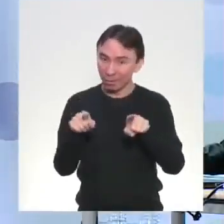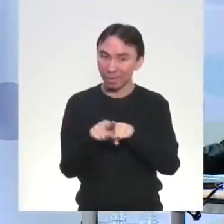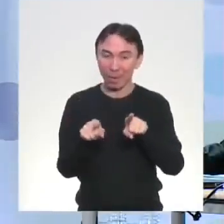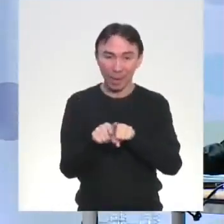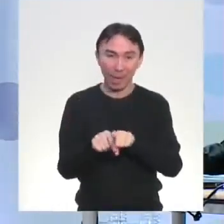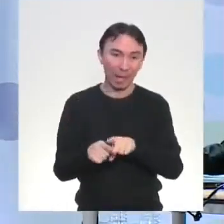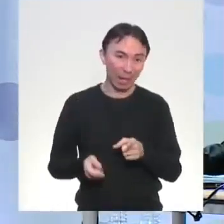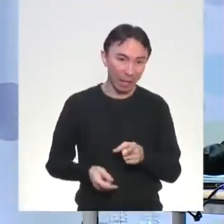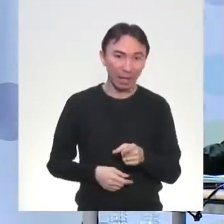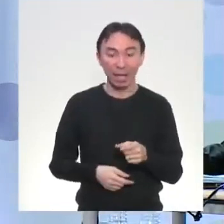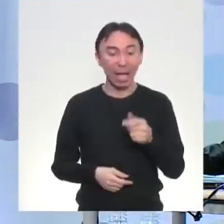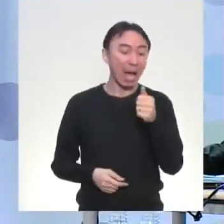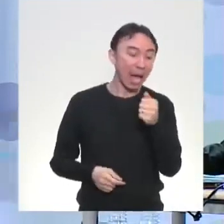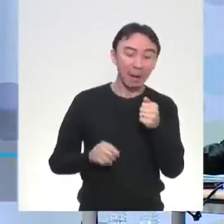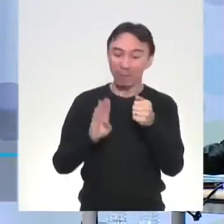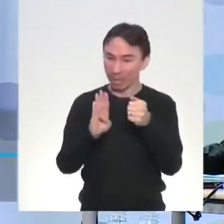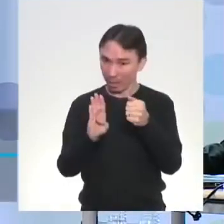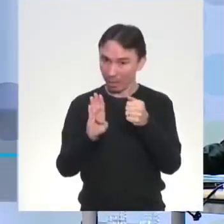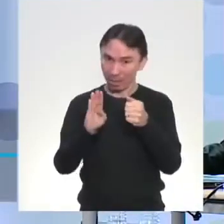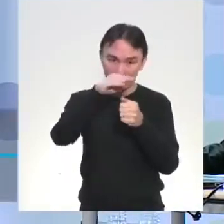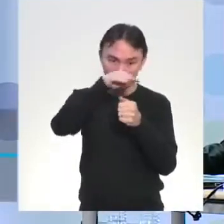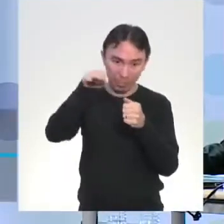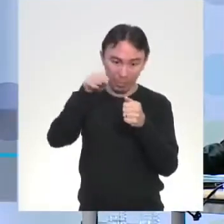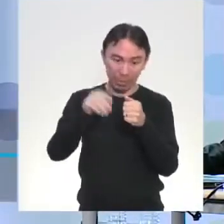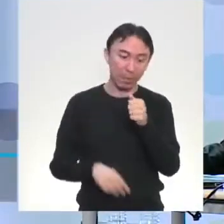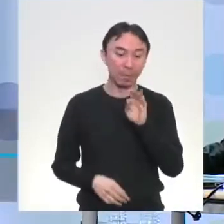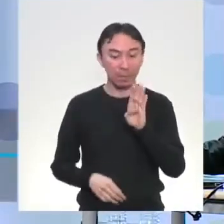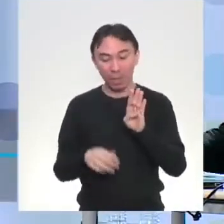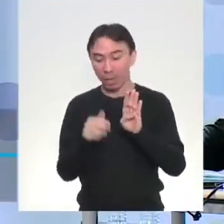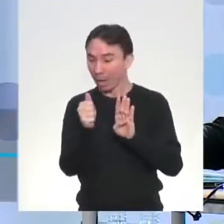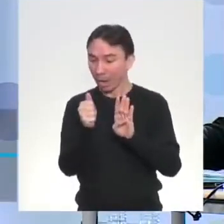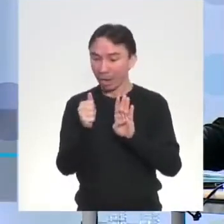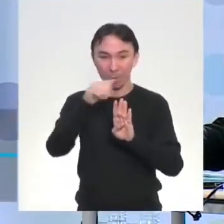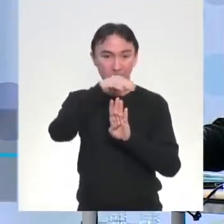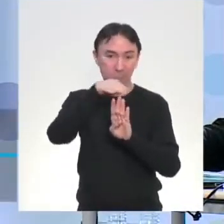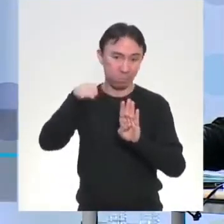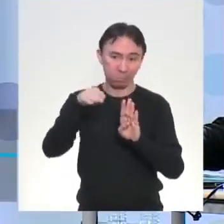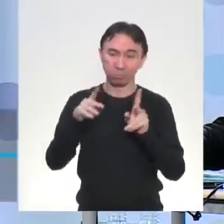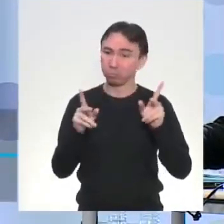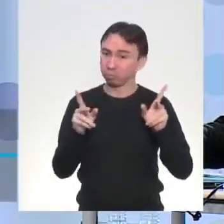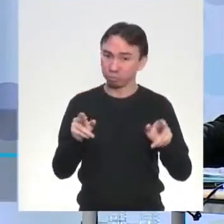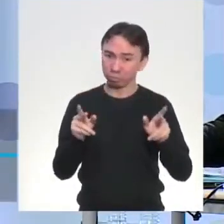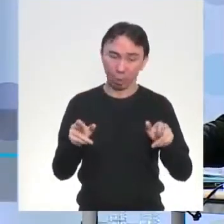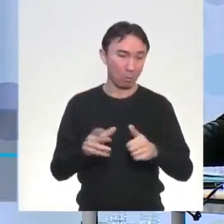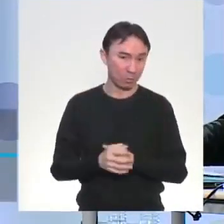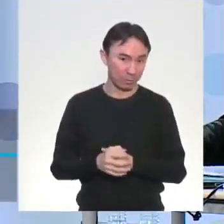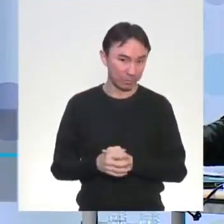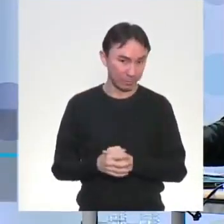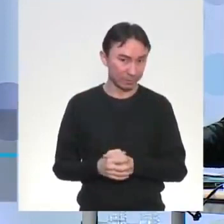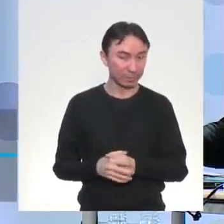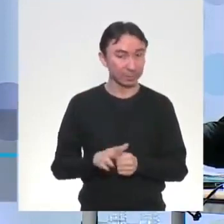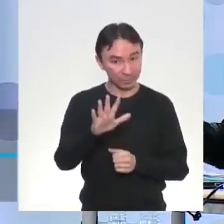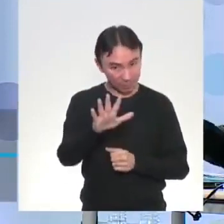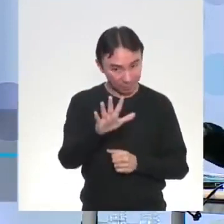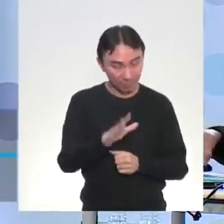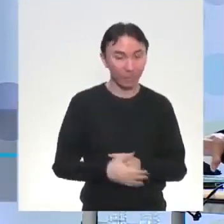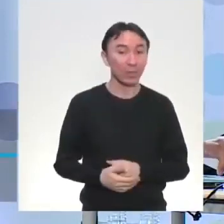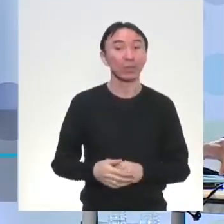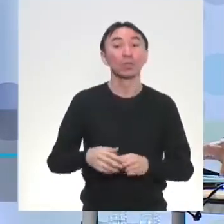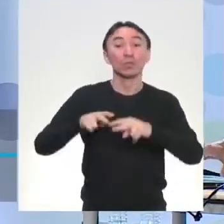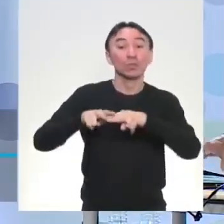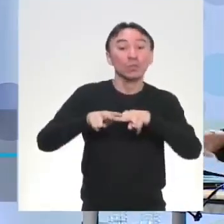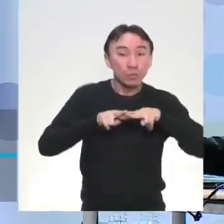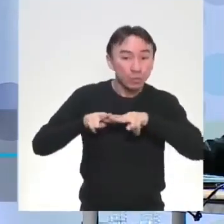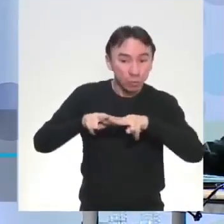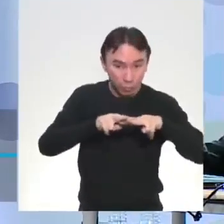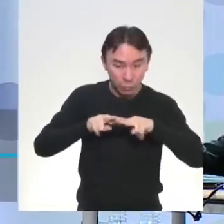AB e BA para esse segmento também funciona bem. Beleza? Então, beleza. Ó, vamos recapitular. Primeiro falamos dos pontos,